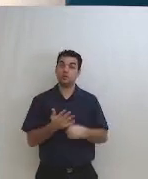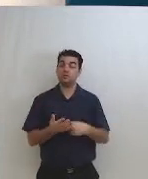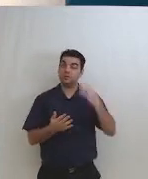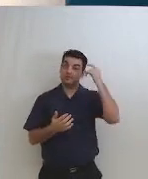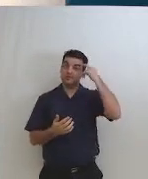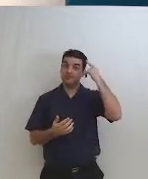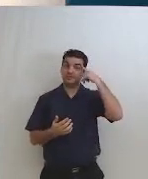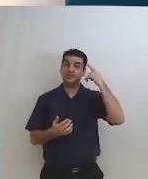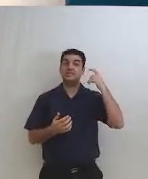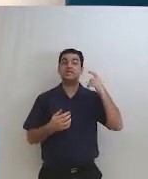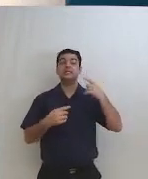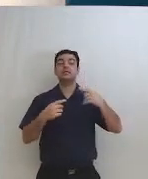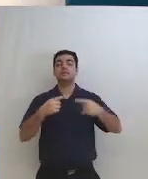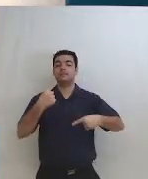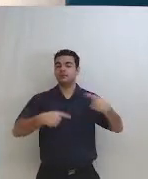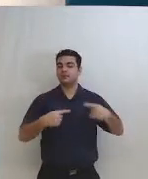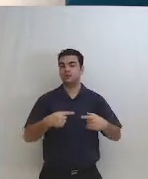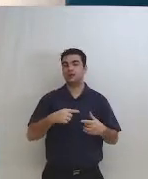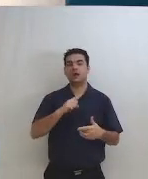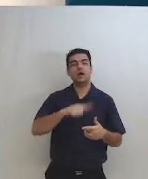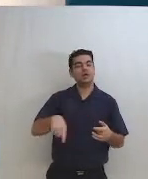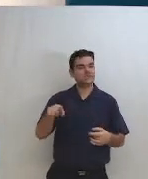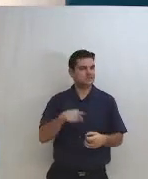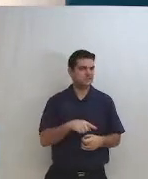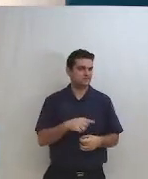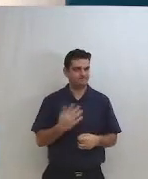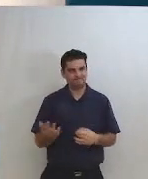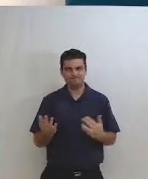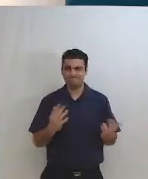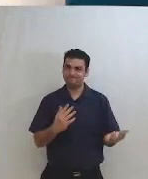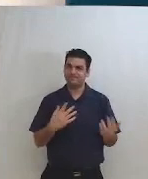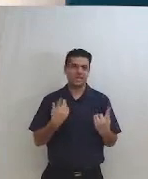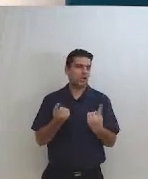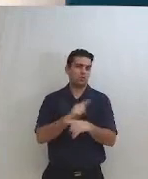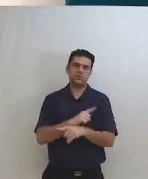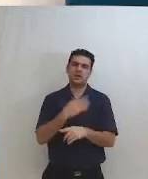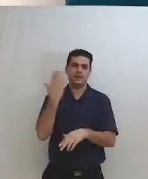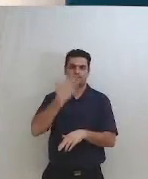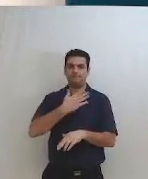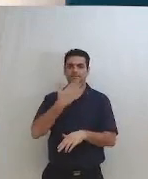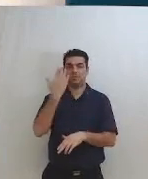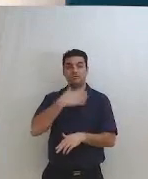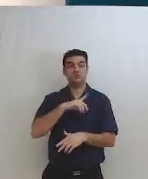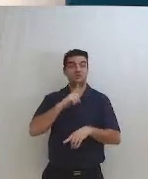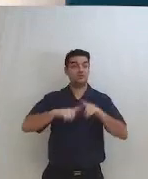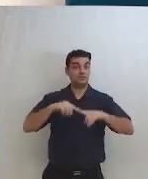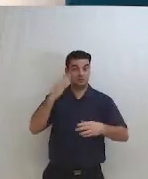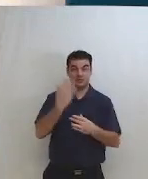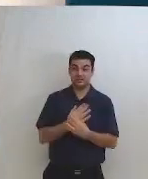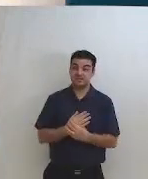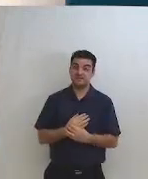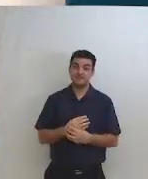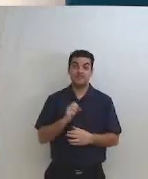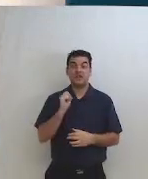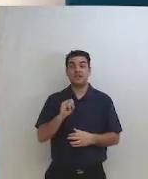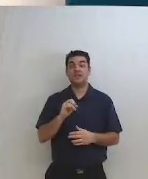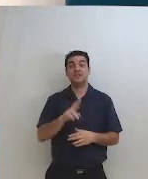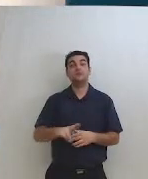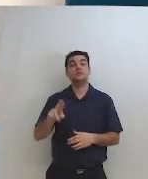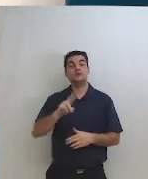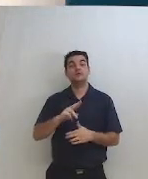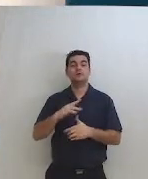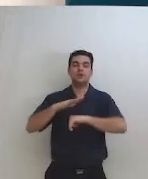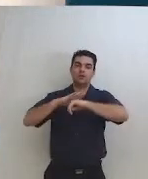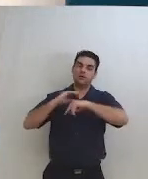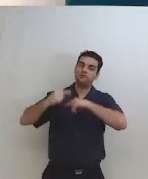decisão absolutória do Conselho de Sentença, manifestamente contrária à prova dos autos pelo Tribunal de Justiça, por ocasião do exame do recurso de apelação interposto pelo Ministério